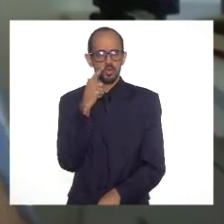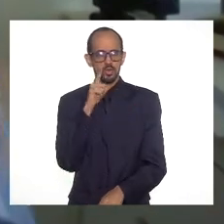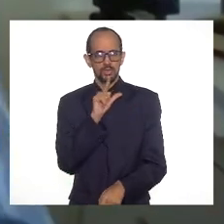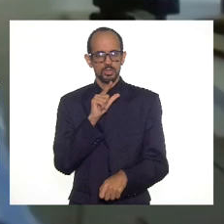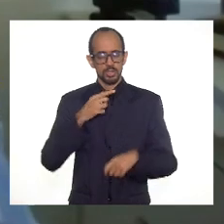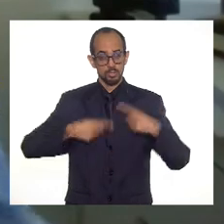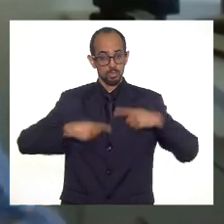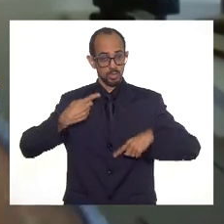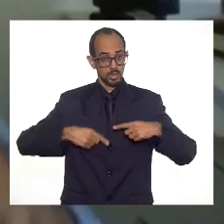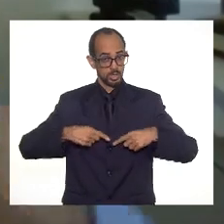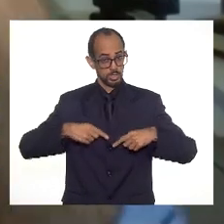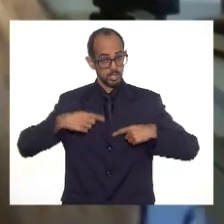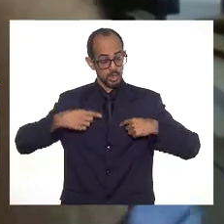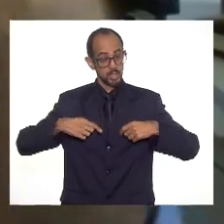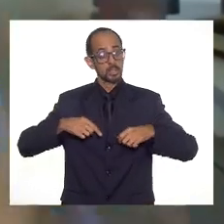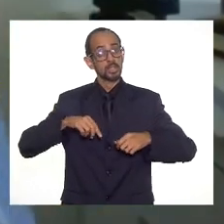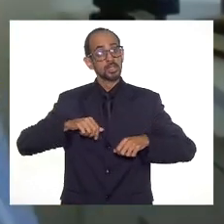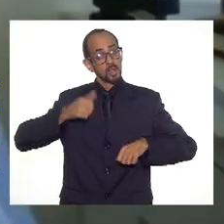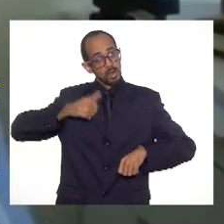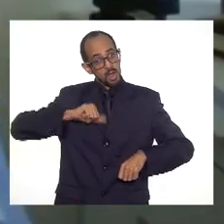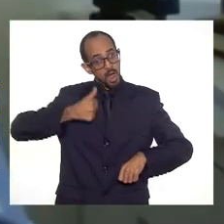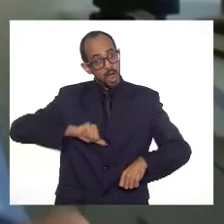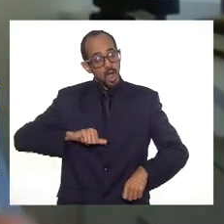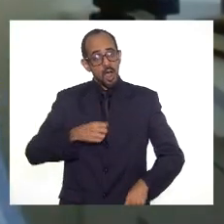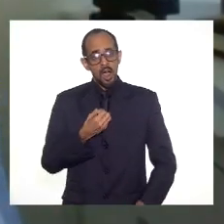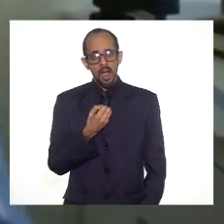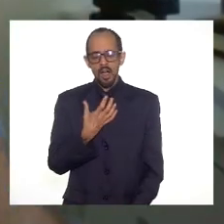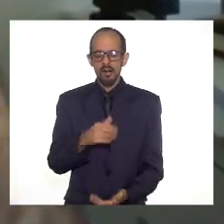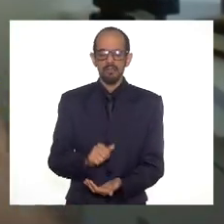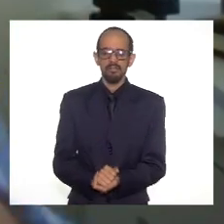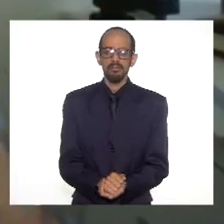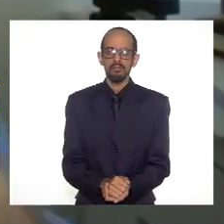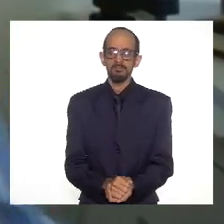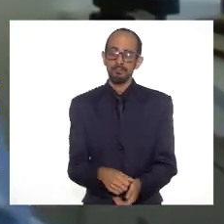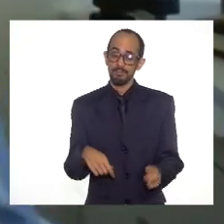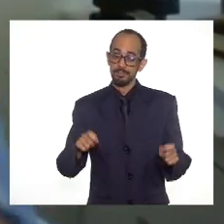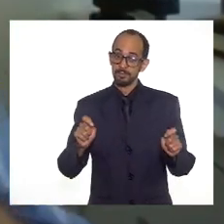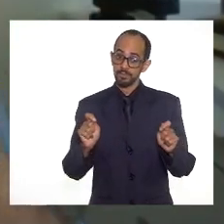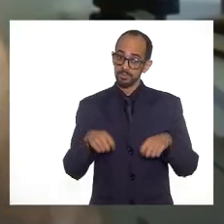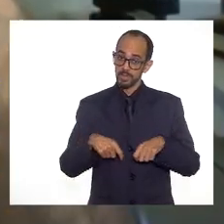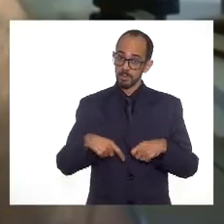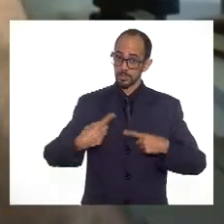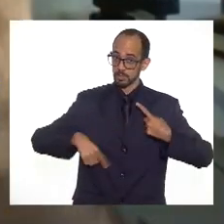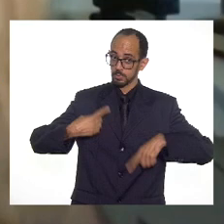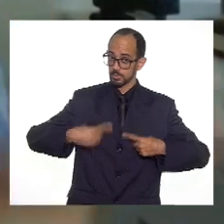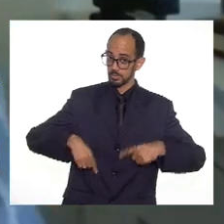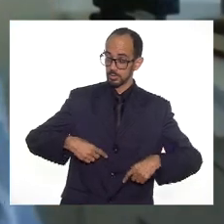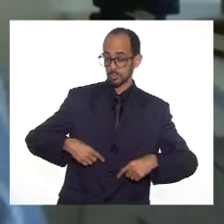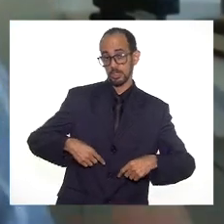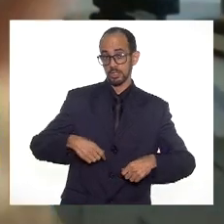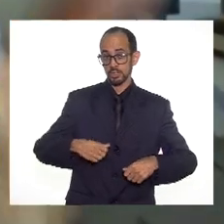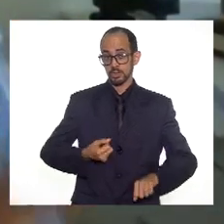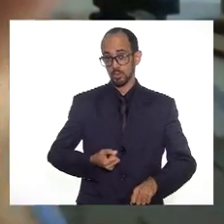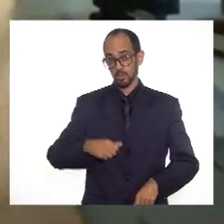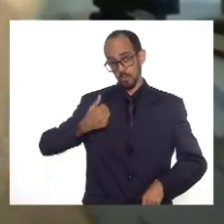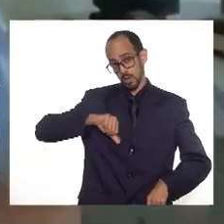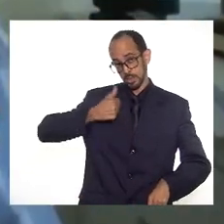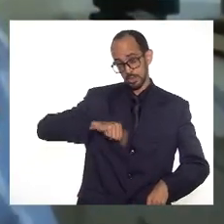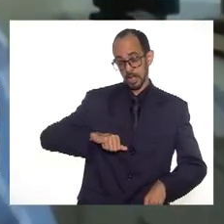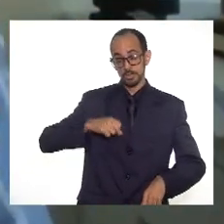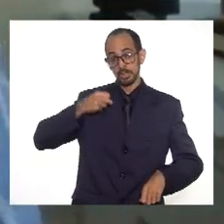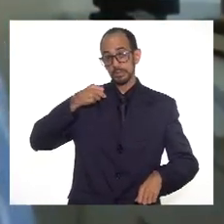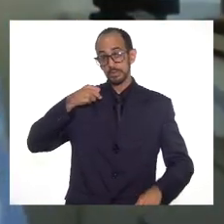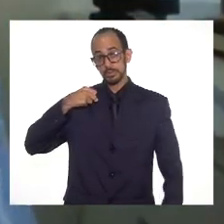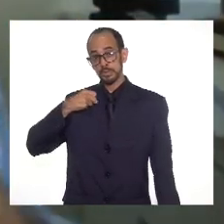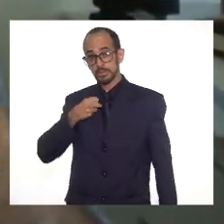políticas públicas de qualidade. E só pode ter políticas públicas de qualidade,